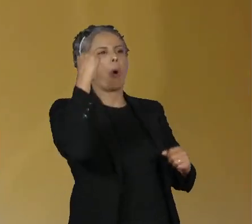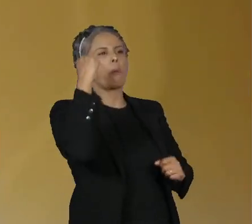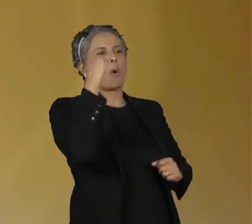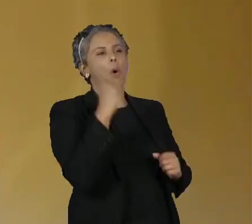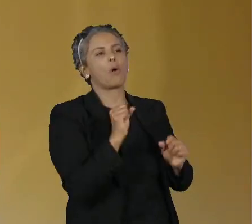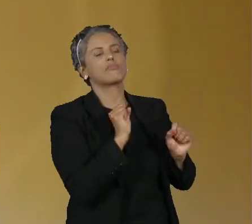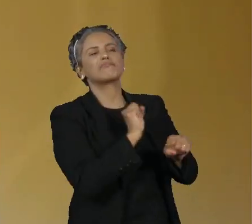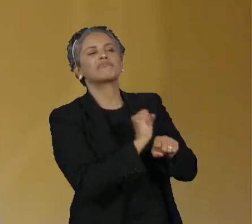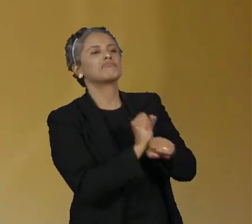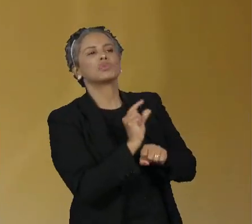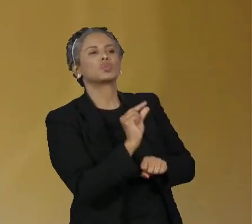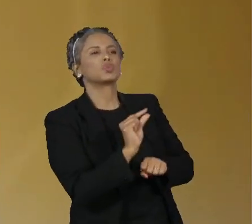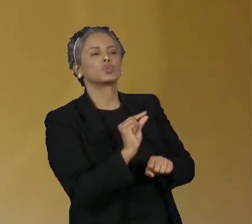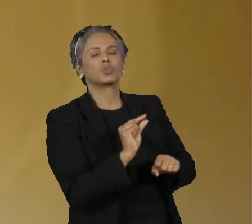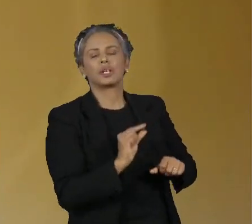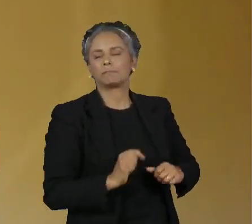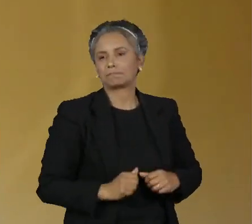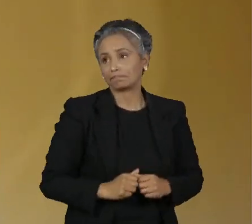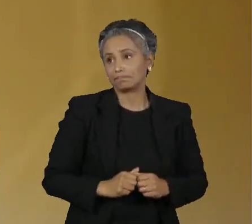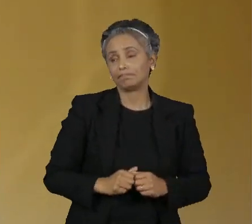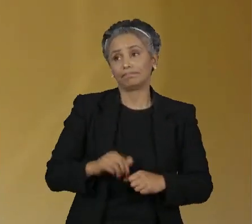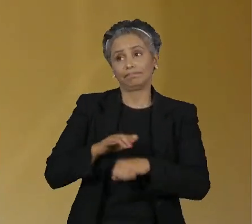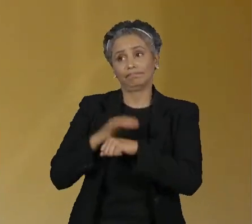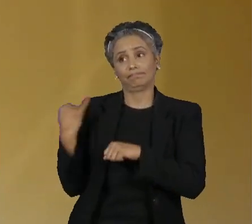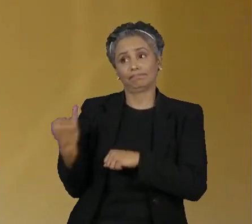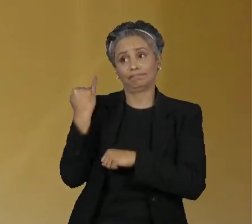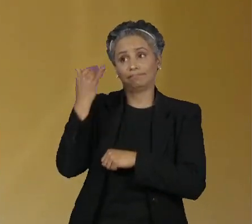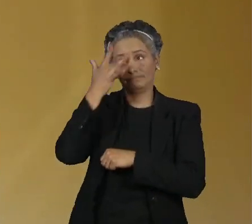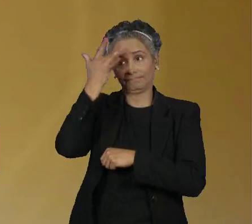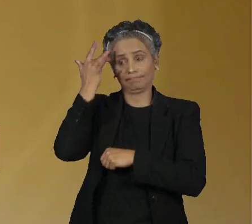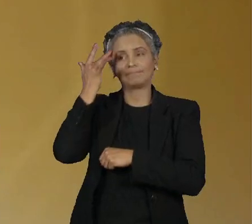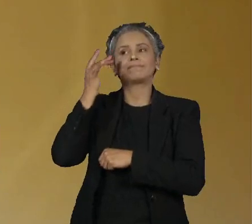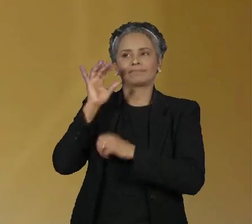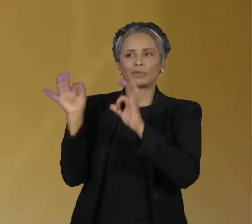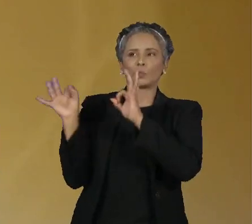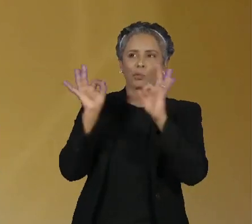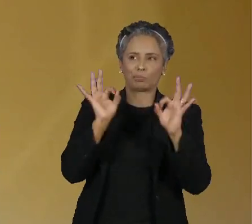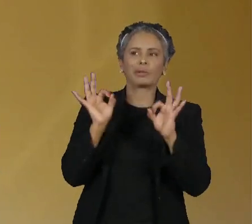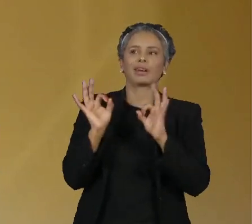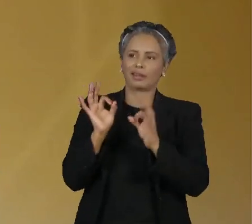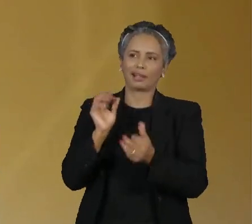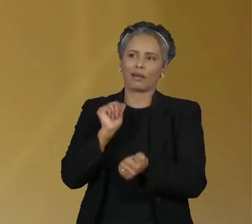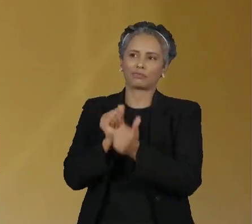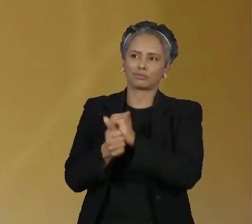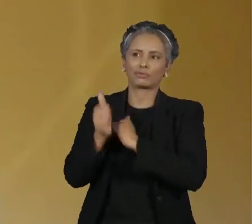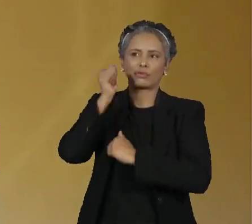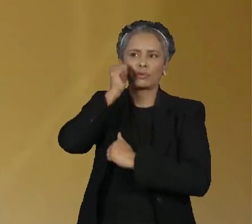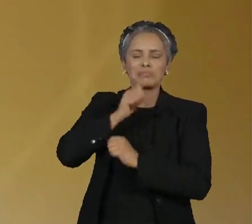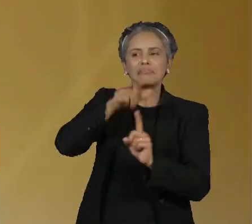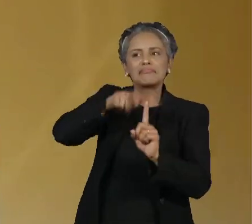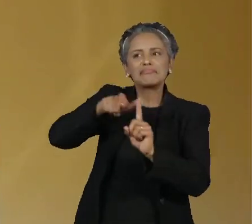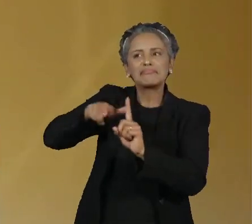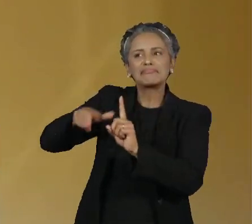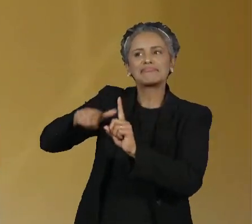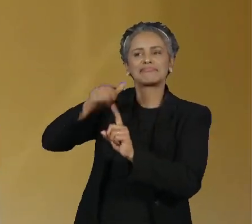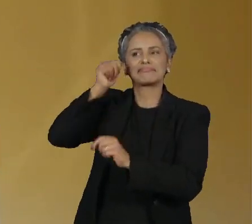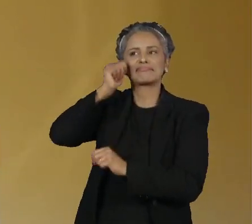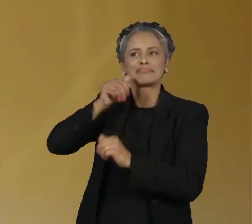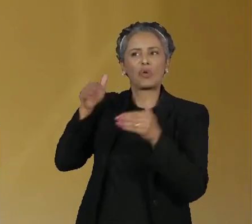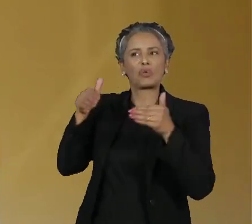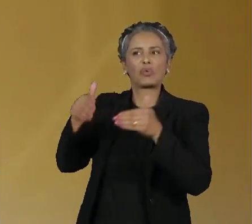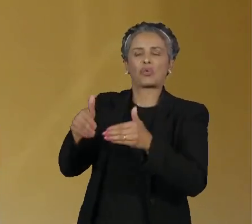pessoas assistam e conheçam mais aí a modalidade, a equipe feminina, as jogadoras, enfim, saibam